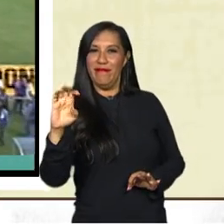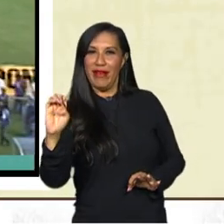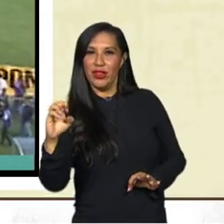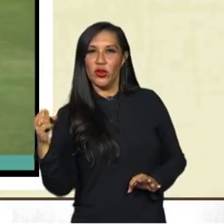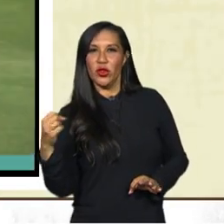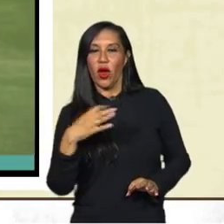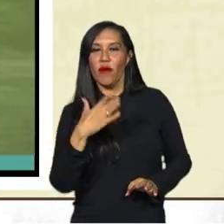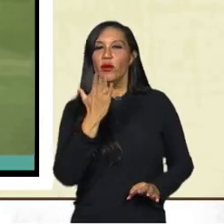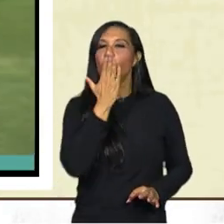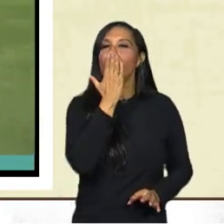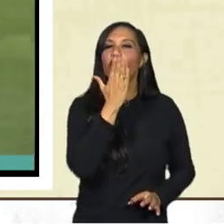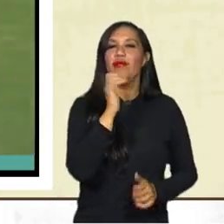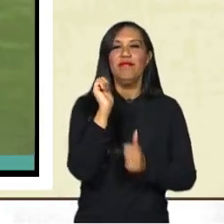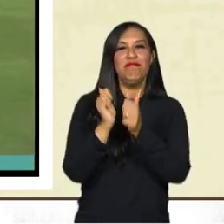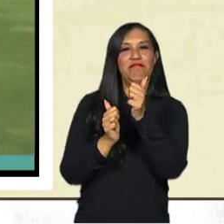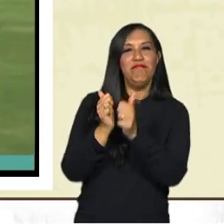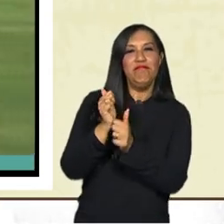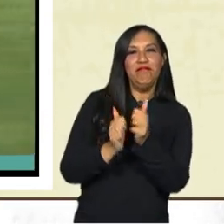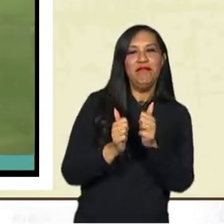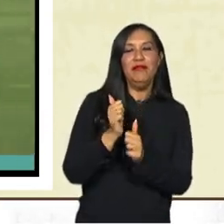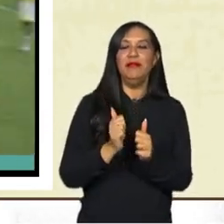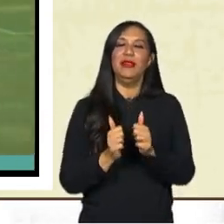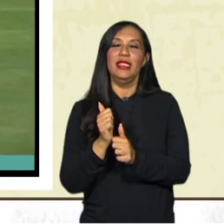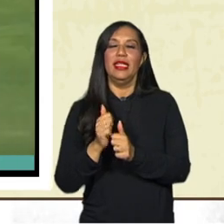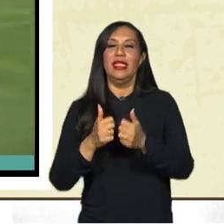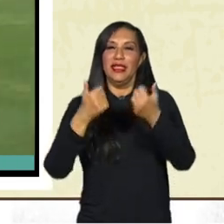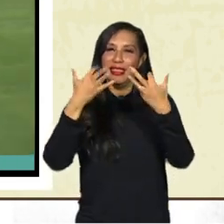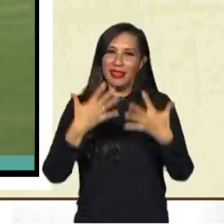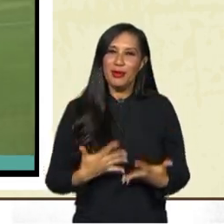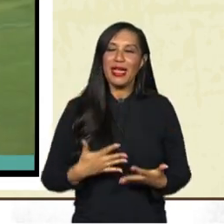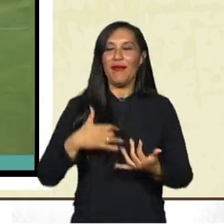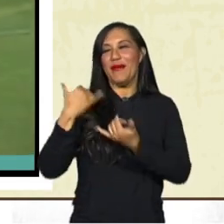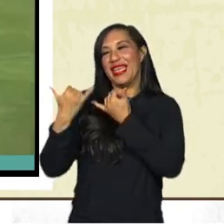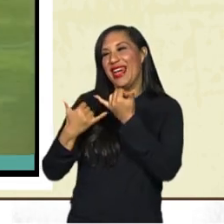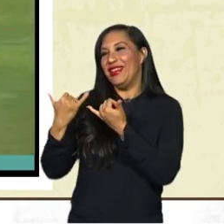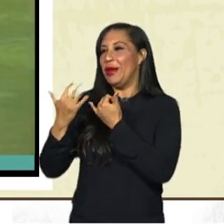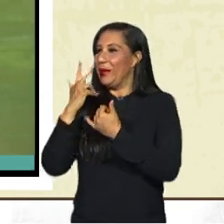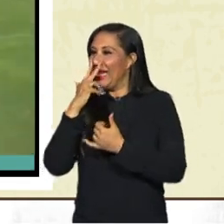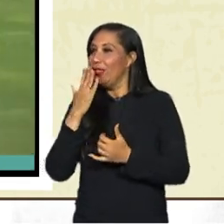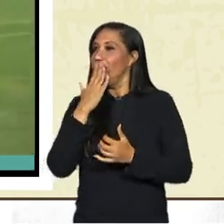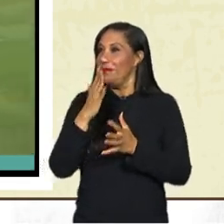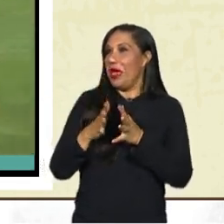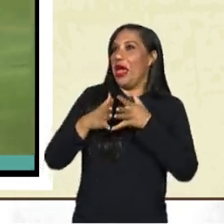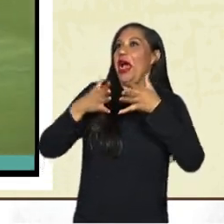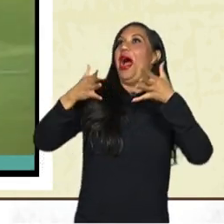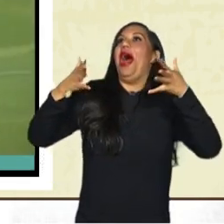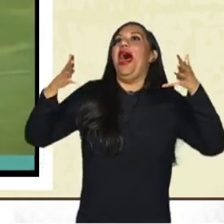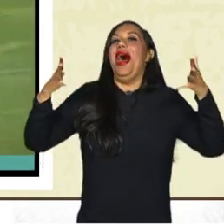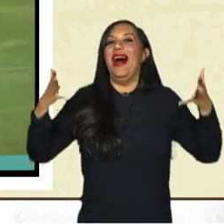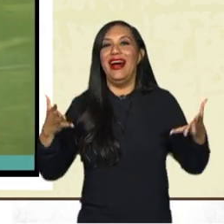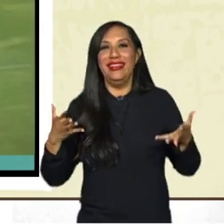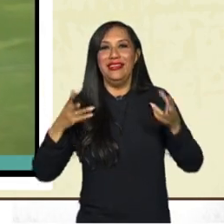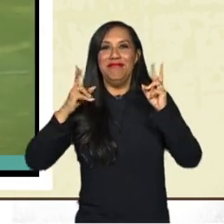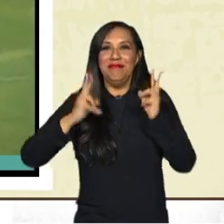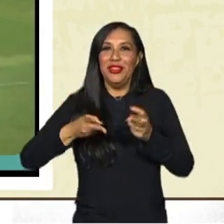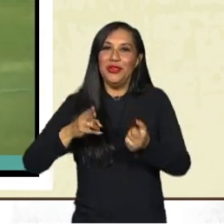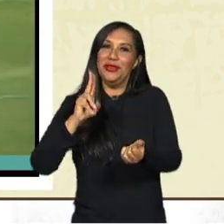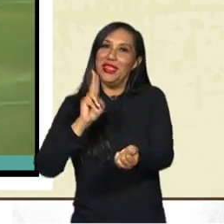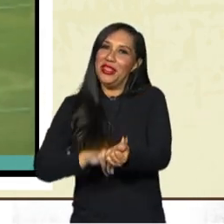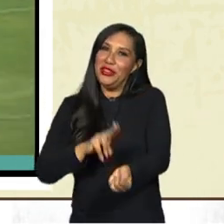O time parecia, como a gente mesmo brincava, né, o pessoal brincava, não, parece time grande, o time toma gol e continua no mesmo